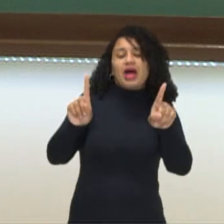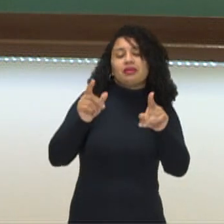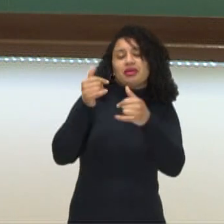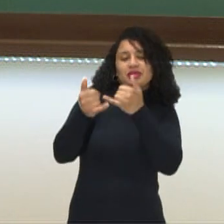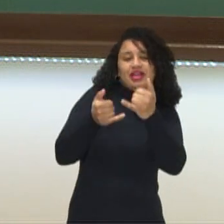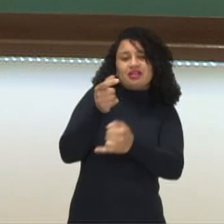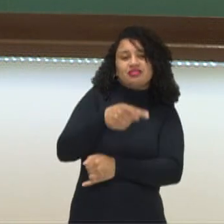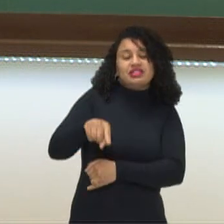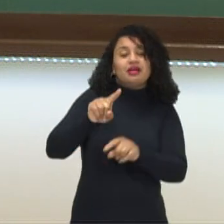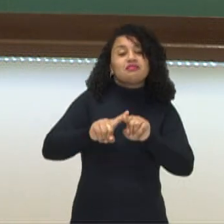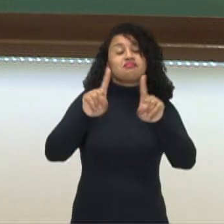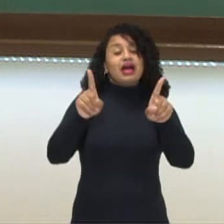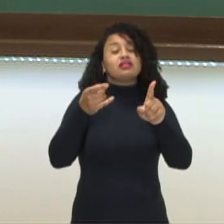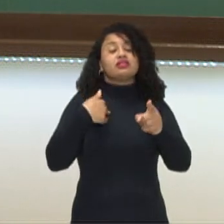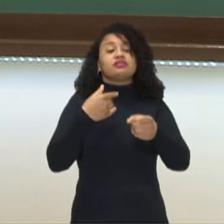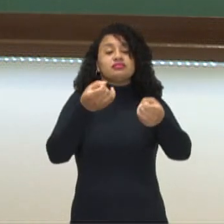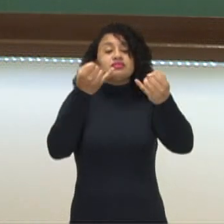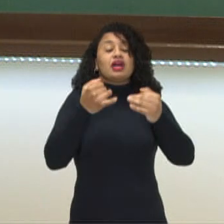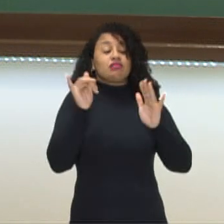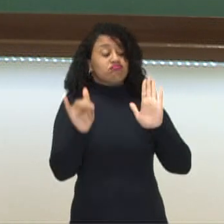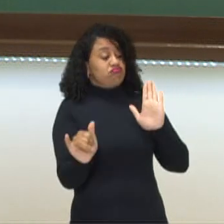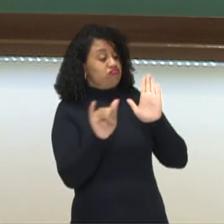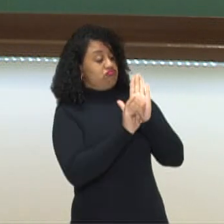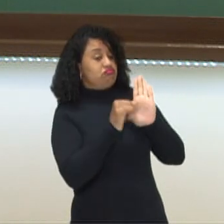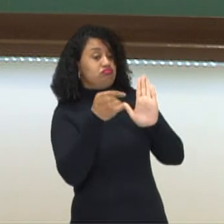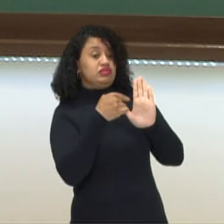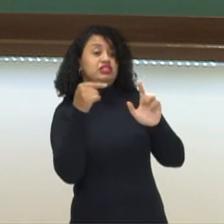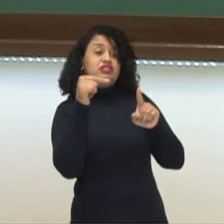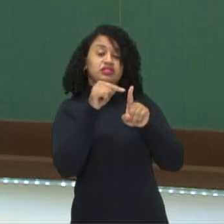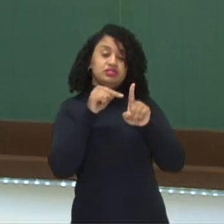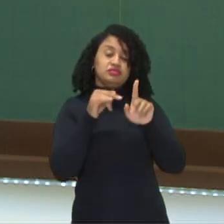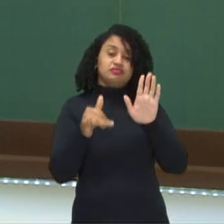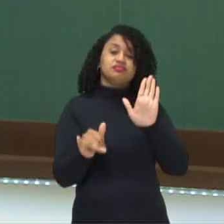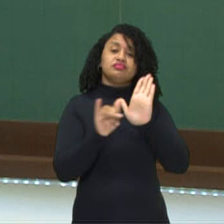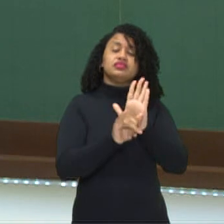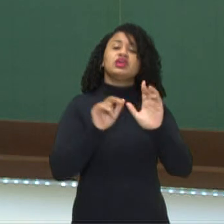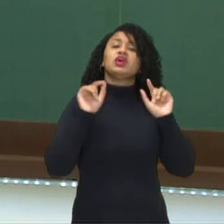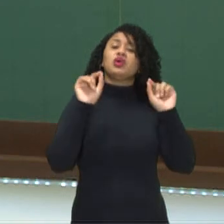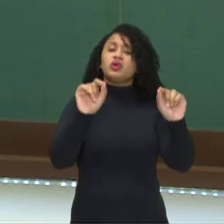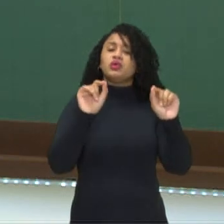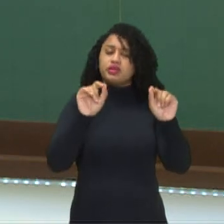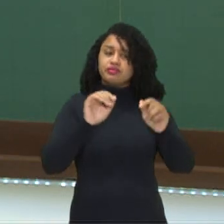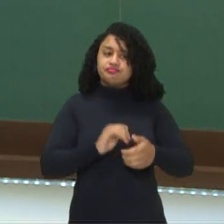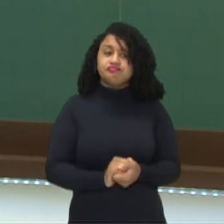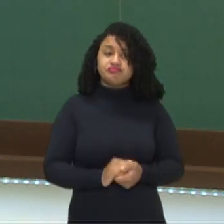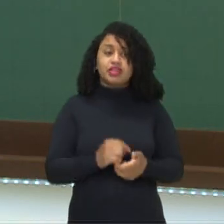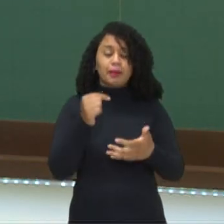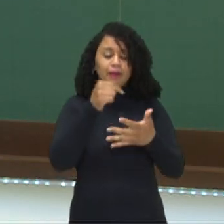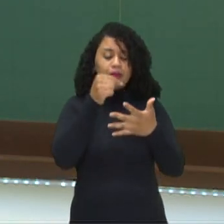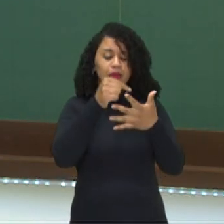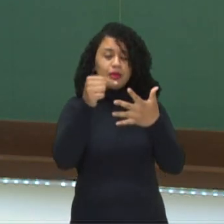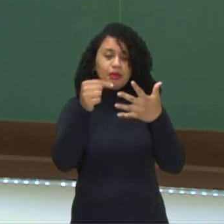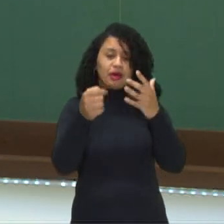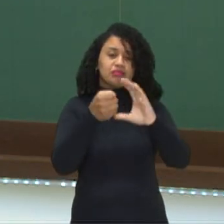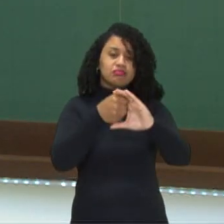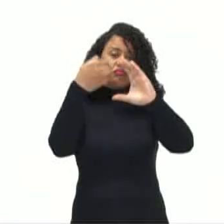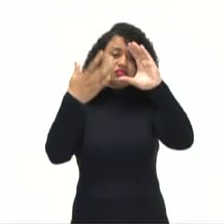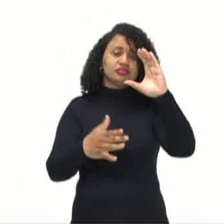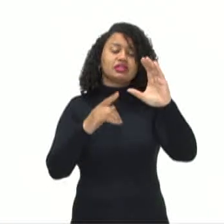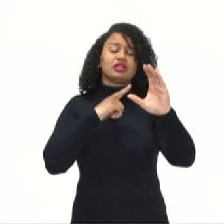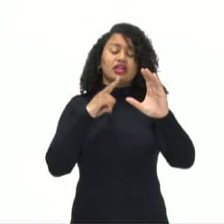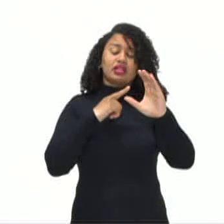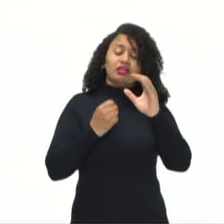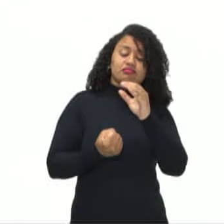um pouquinho sobre isso. Mas a gente vai falar sobre esse tipo de identidade, ó. Identidade é o conjunto de características que torna